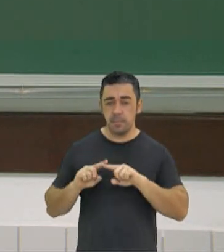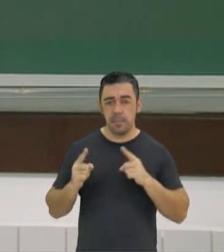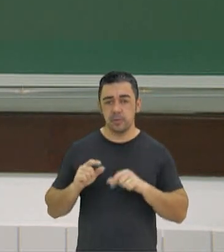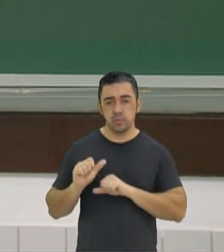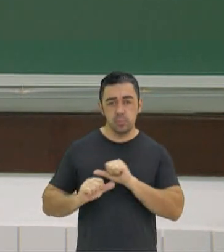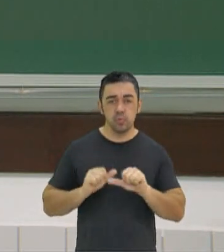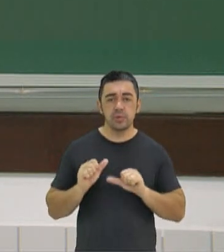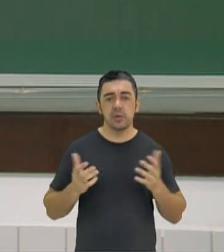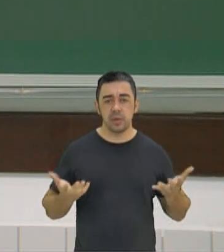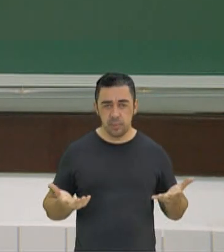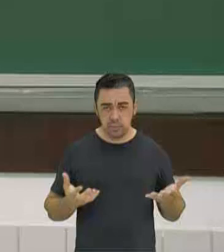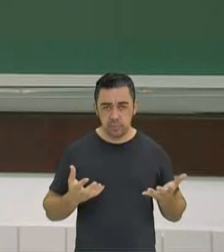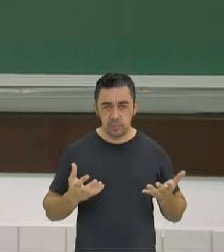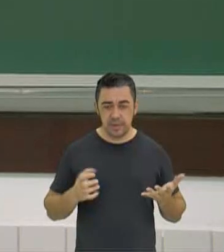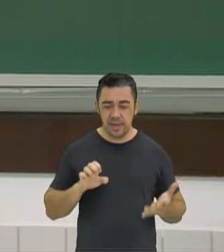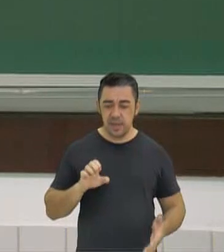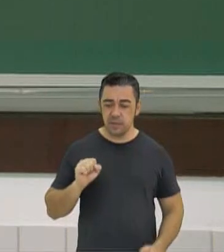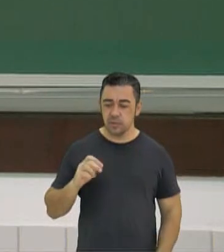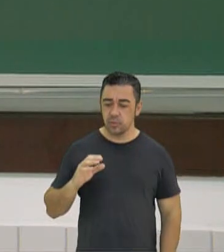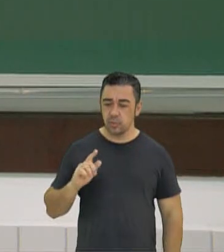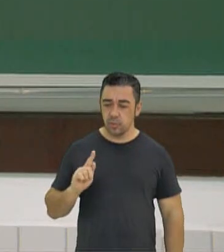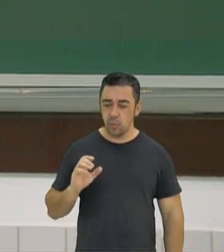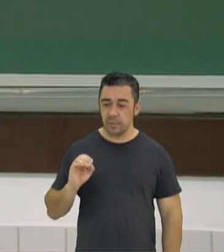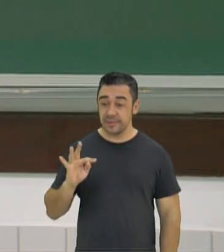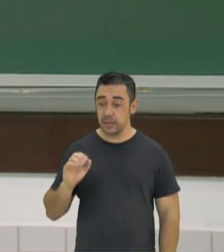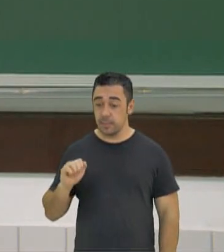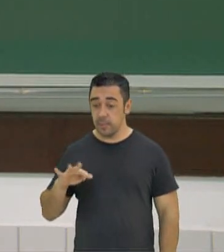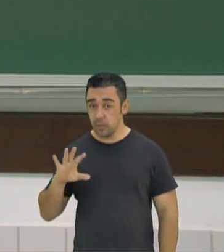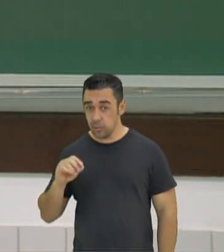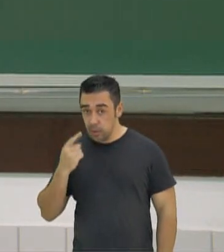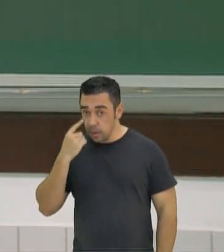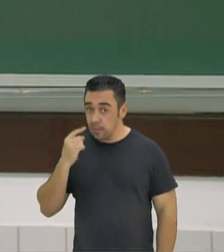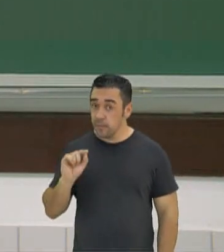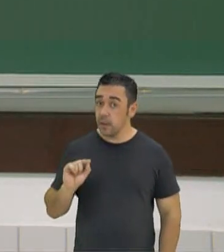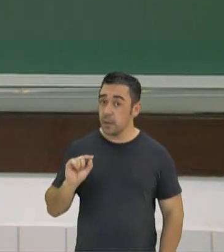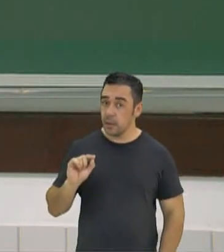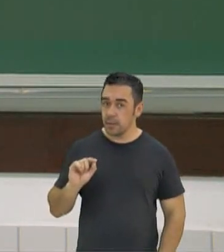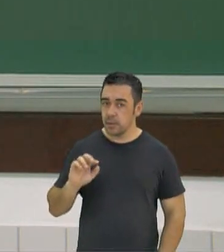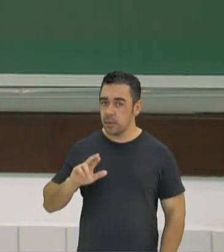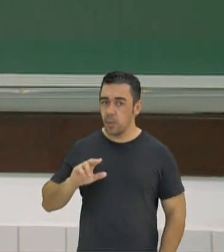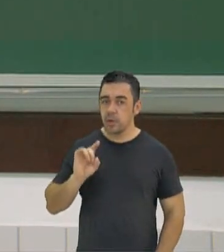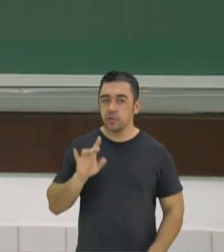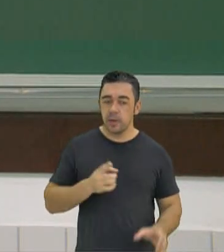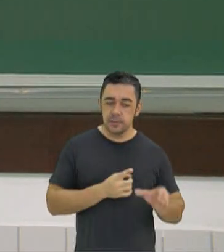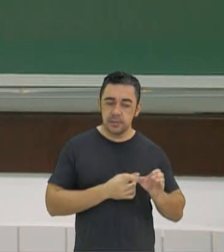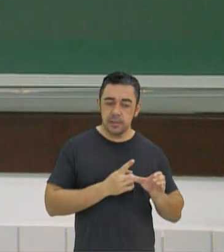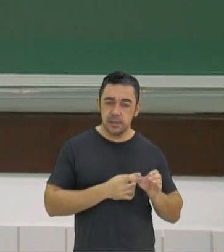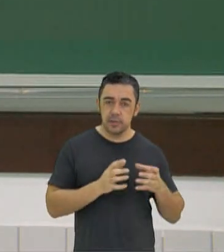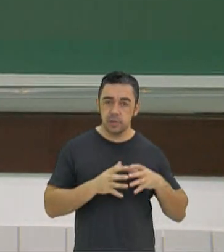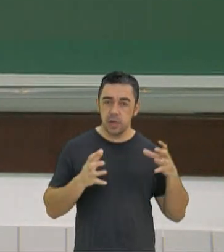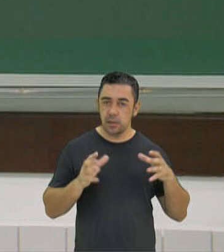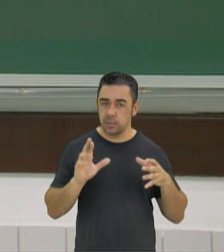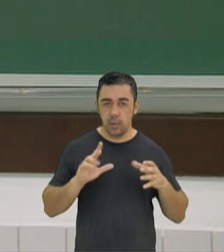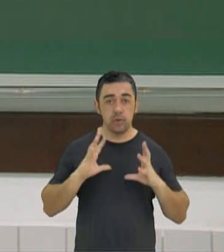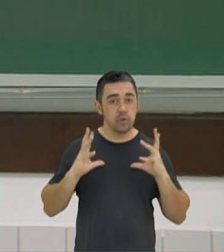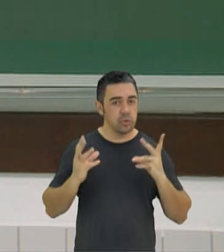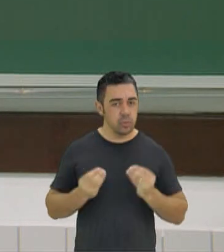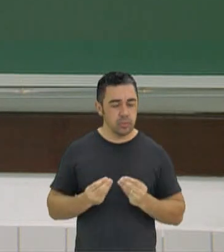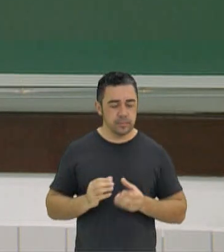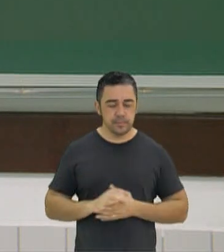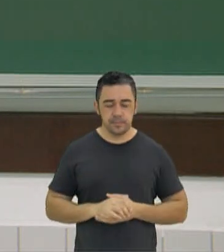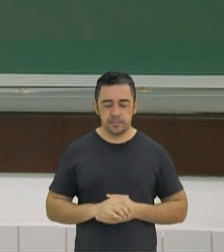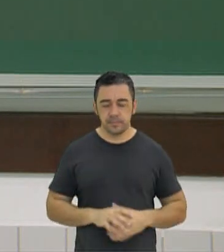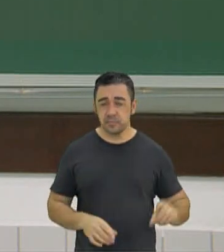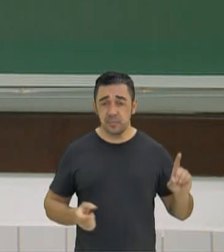os recursos. Então, o esgotamento deveria ser revisto, e não apenas nas grandes cidades, de maneira geral, em todos os lugares. E na